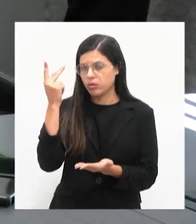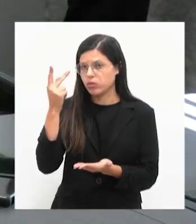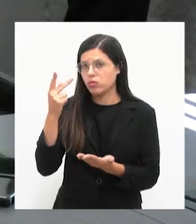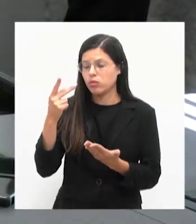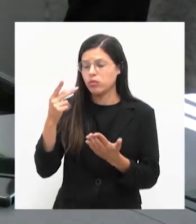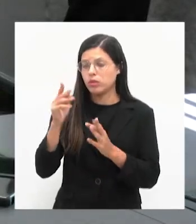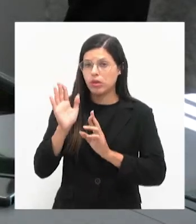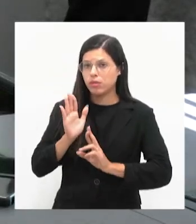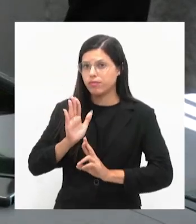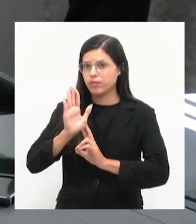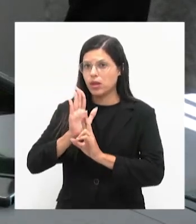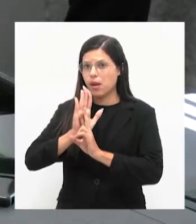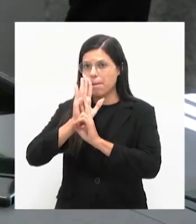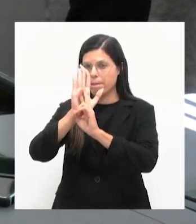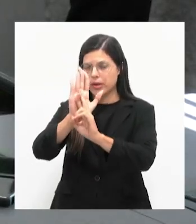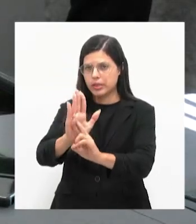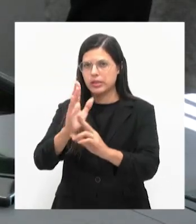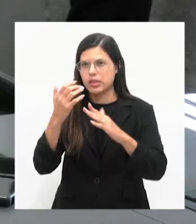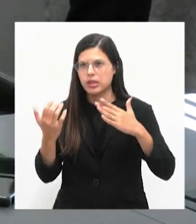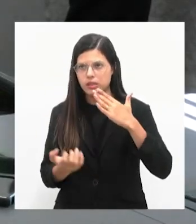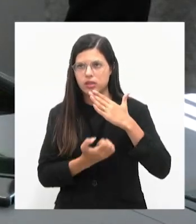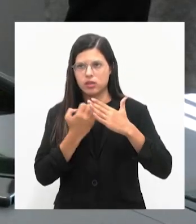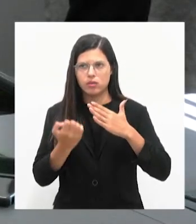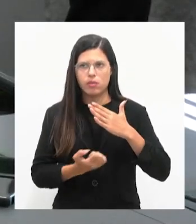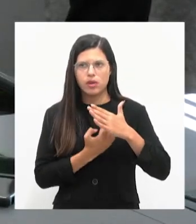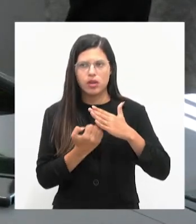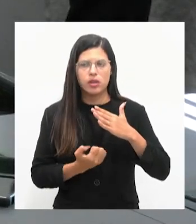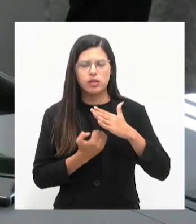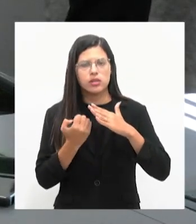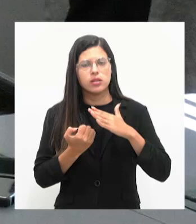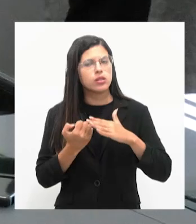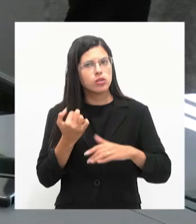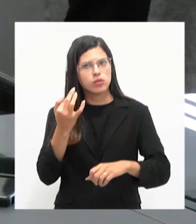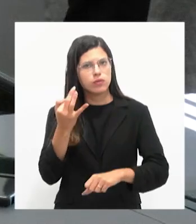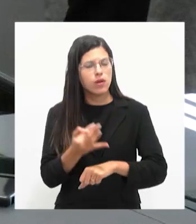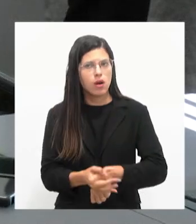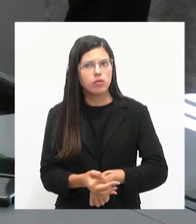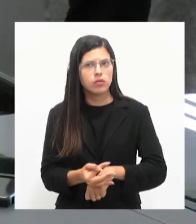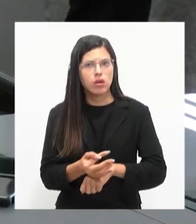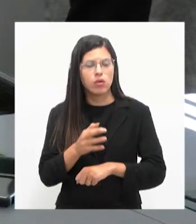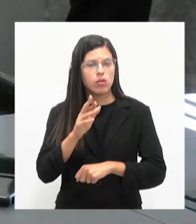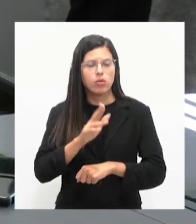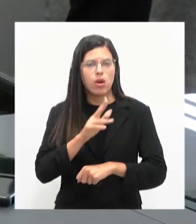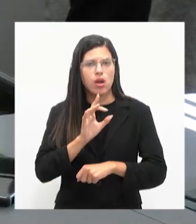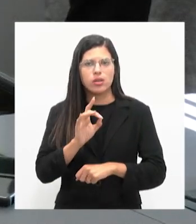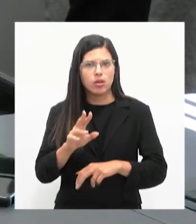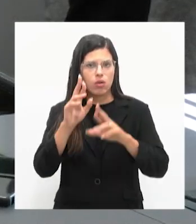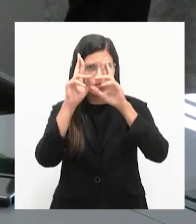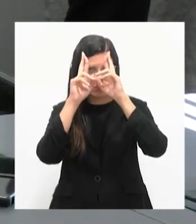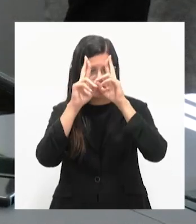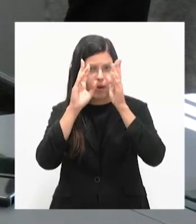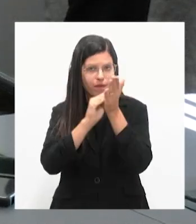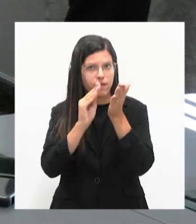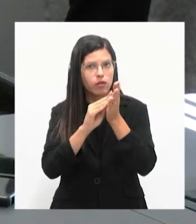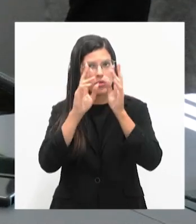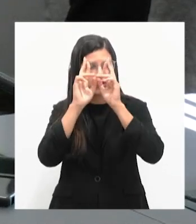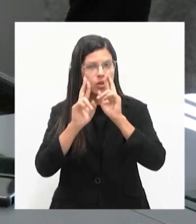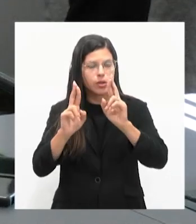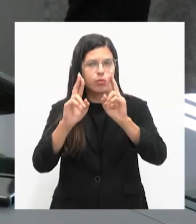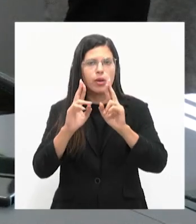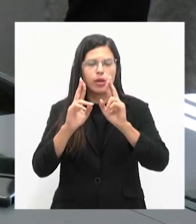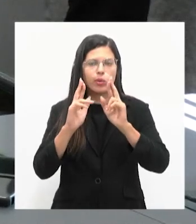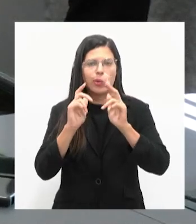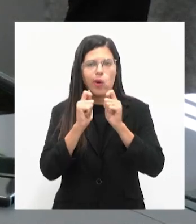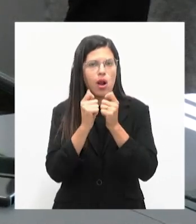representar essas empresas não estão aqui, isso não é um desrespeito somente com o parlamento, mas é